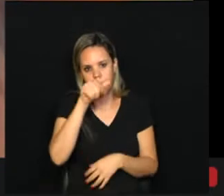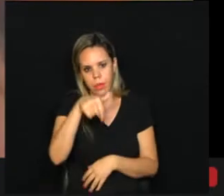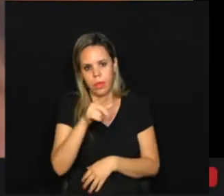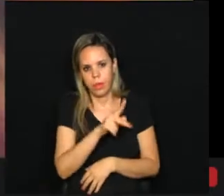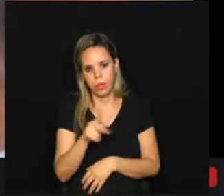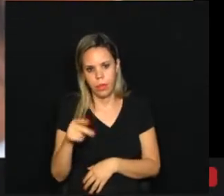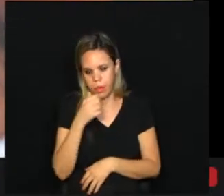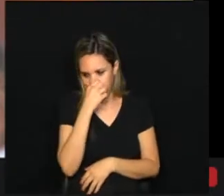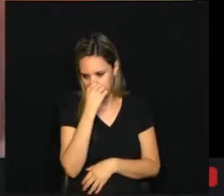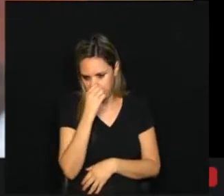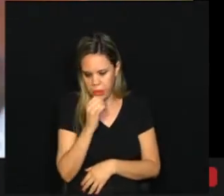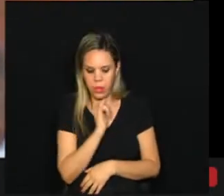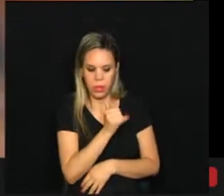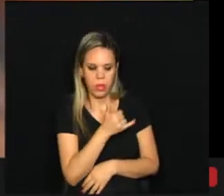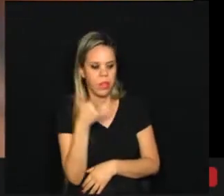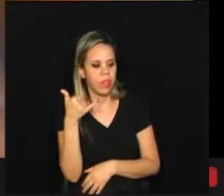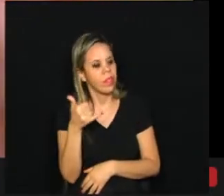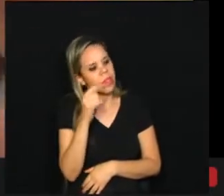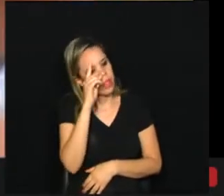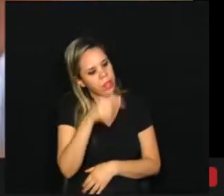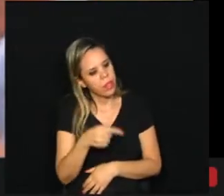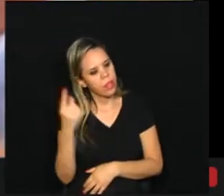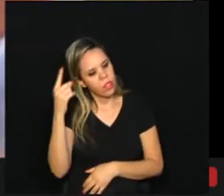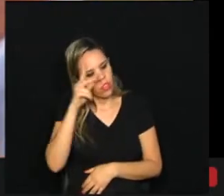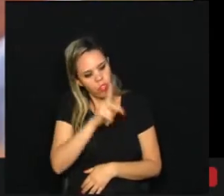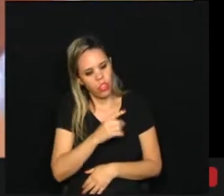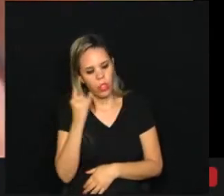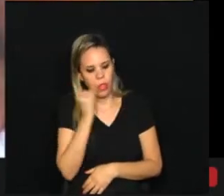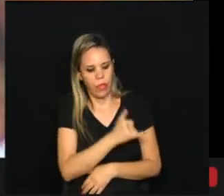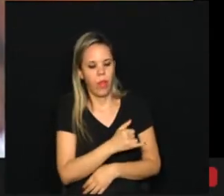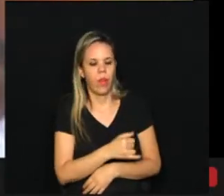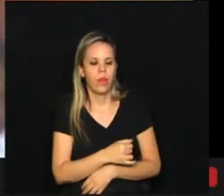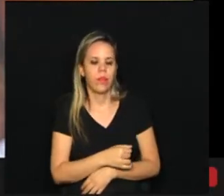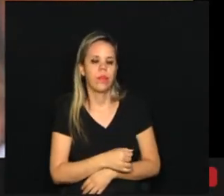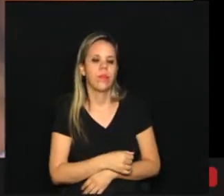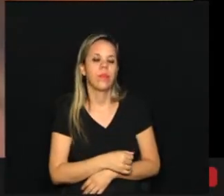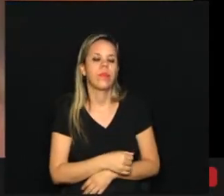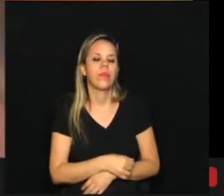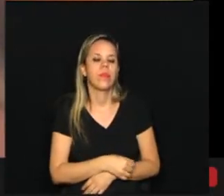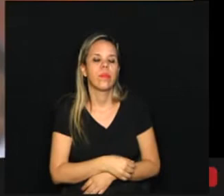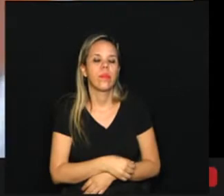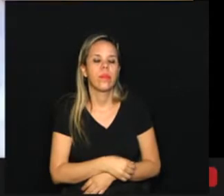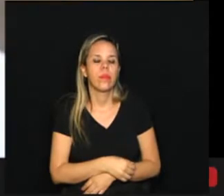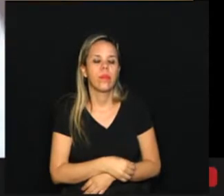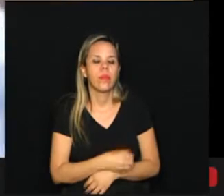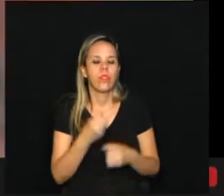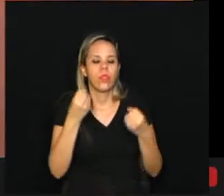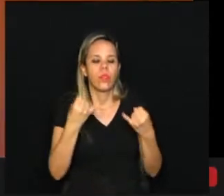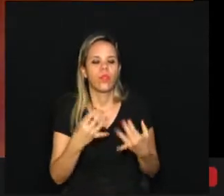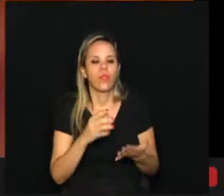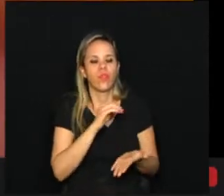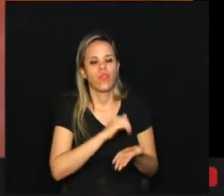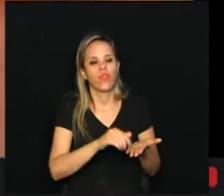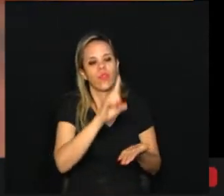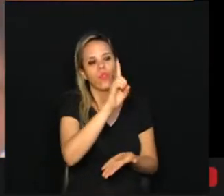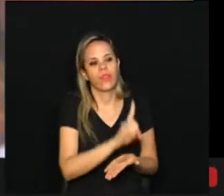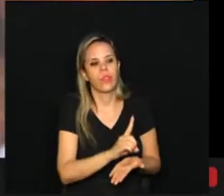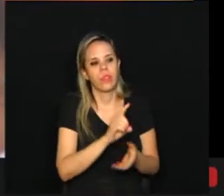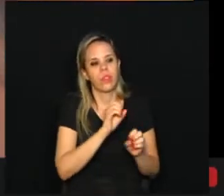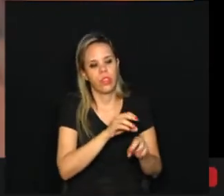que disse que ligou a mando da direção. Então, isso foi relatado na diretoria do ensino.